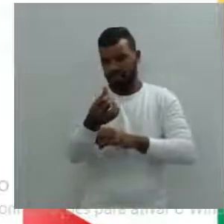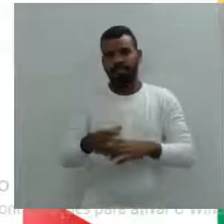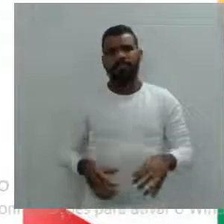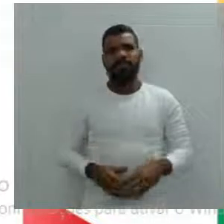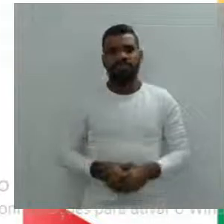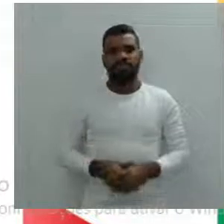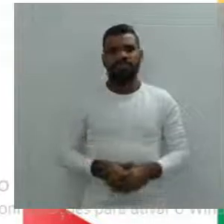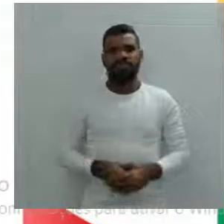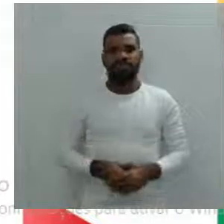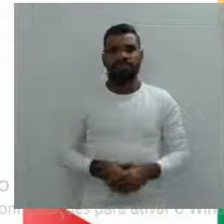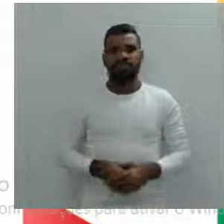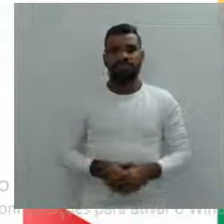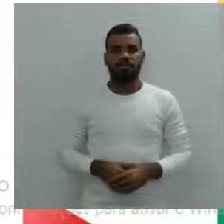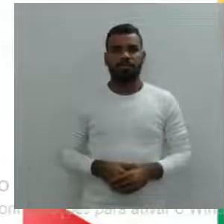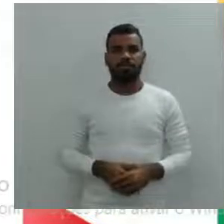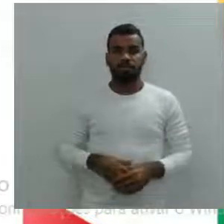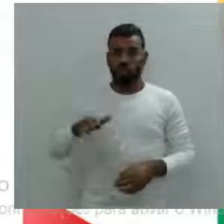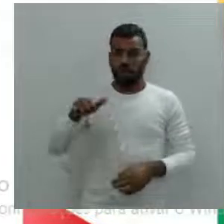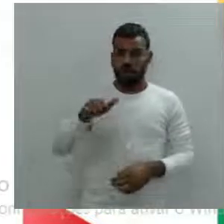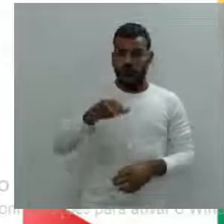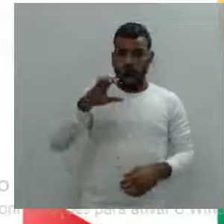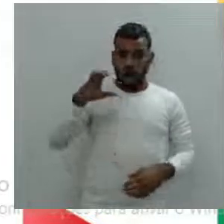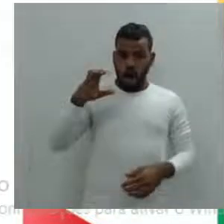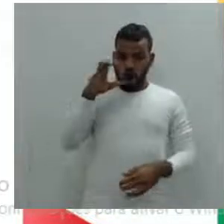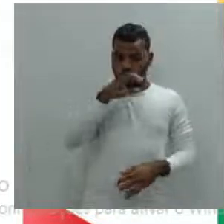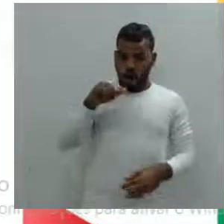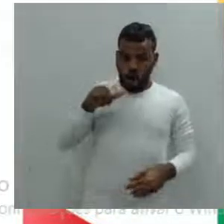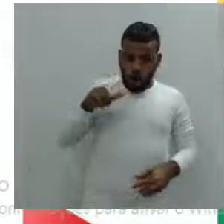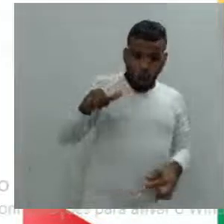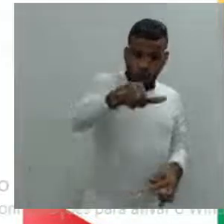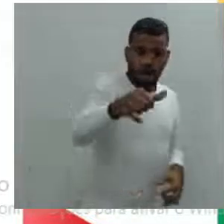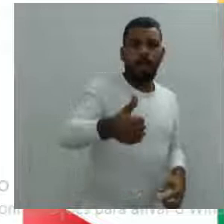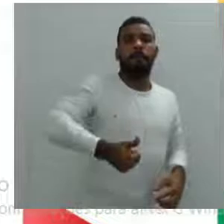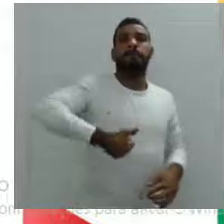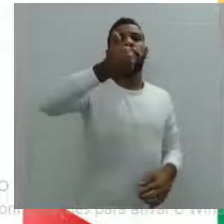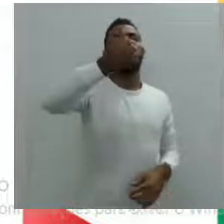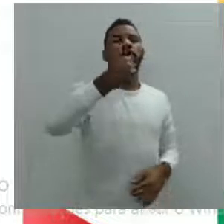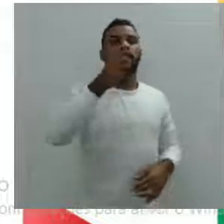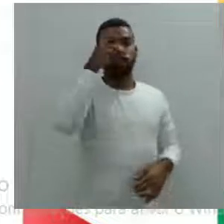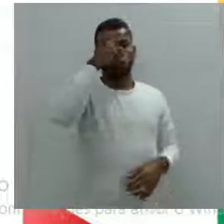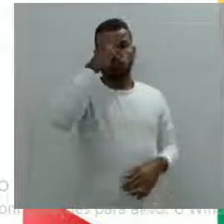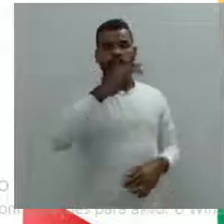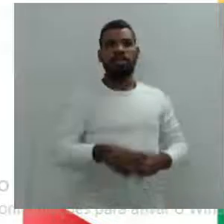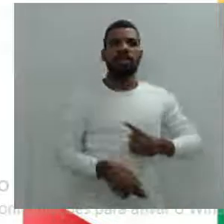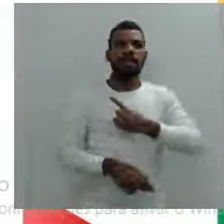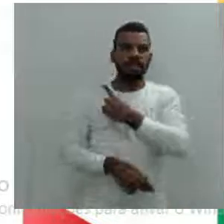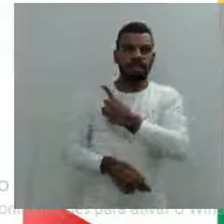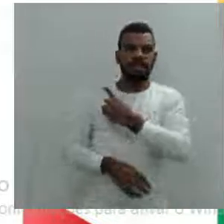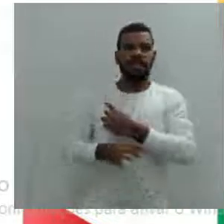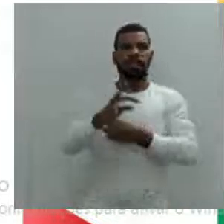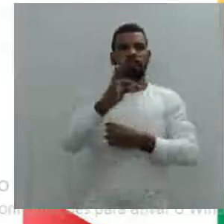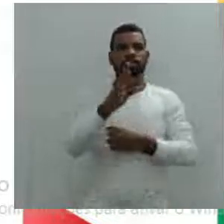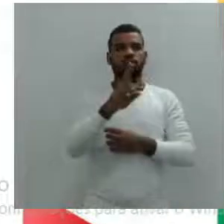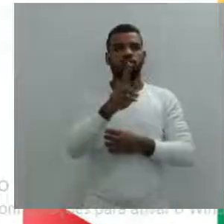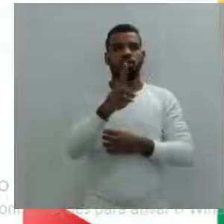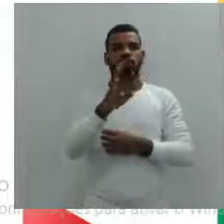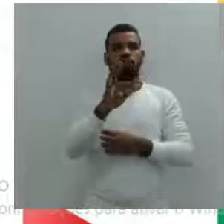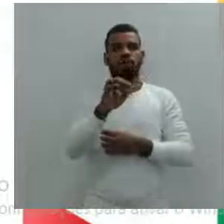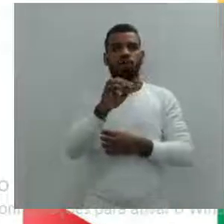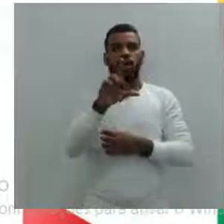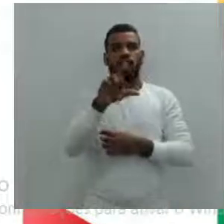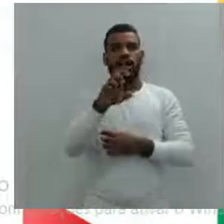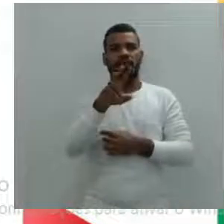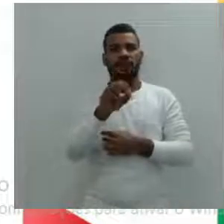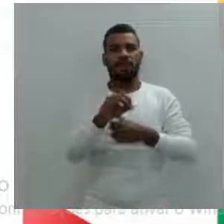o primeiro avião supersônico da história, que vai ser o Tupolev 144, tá